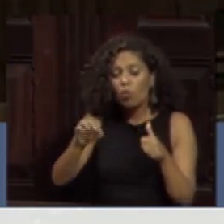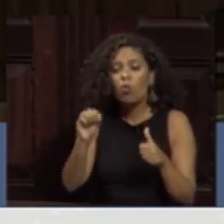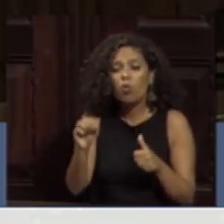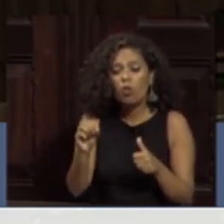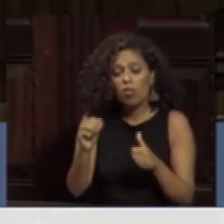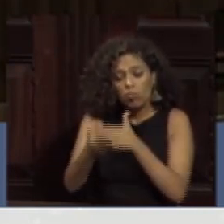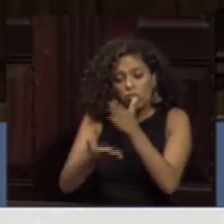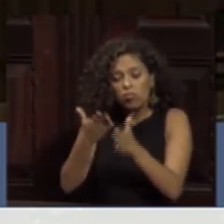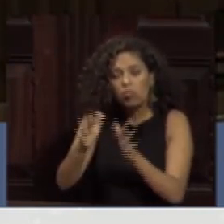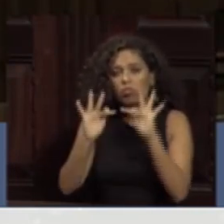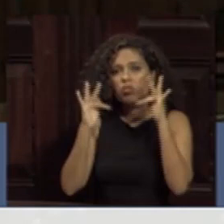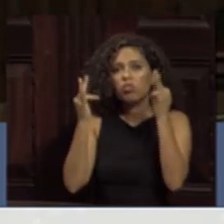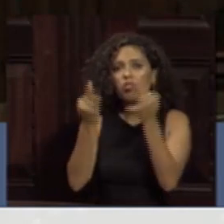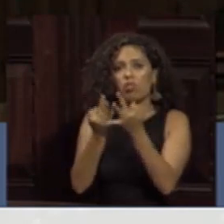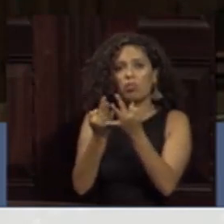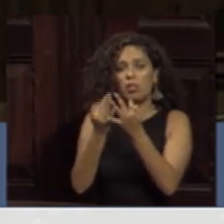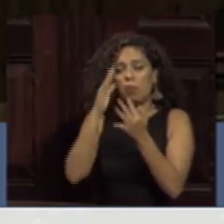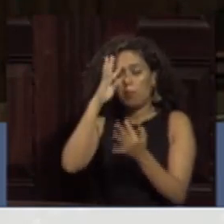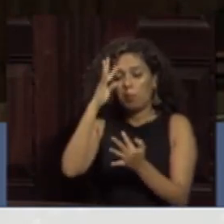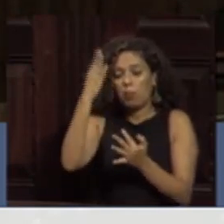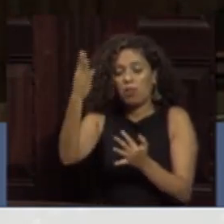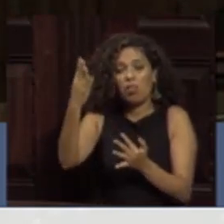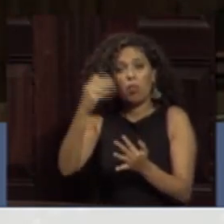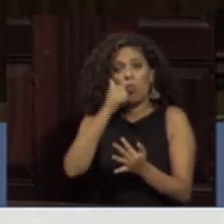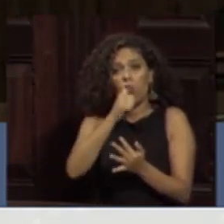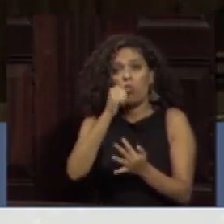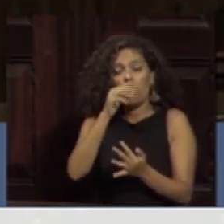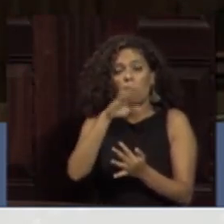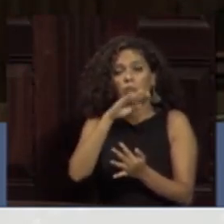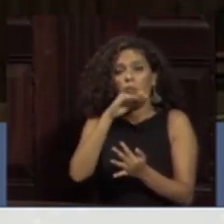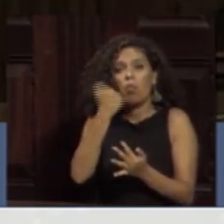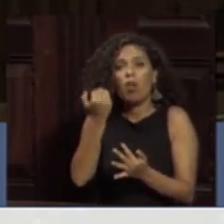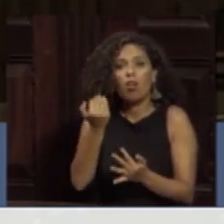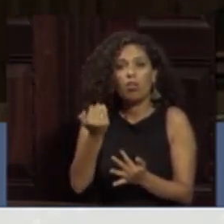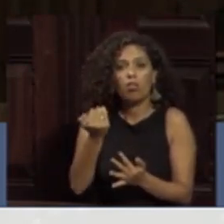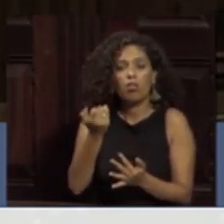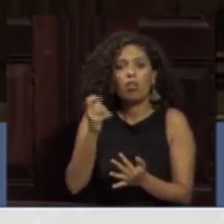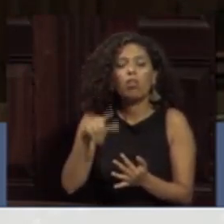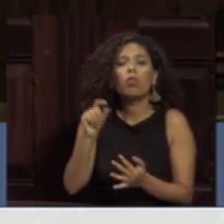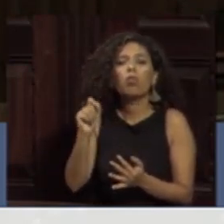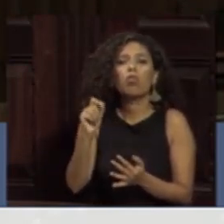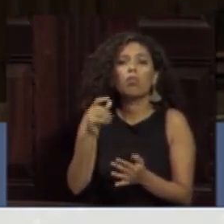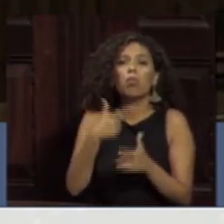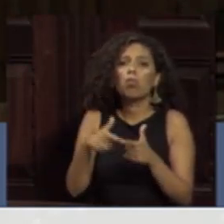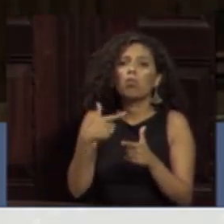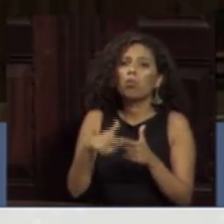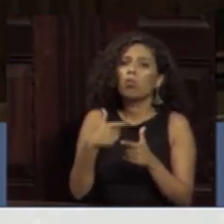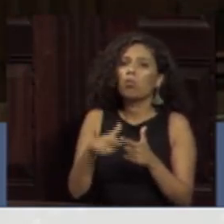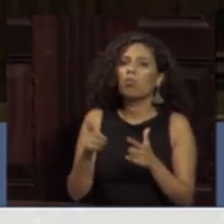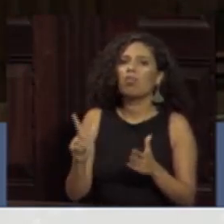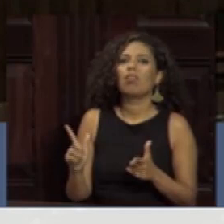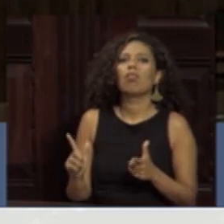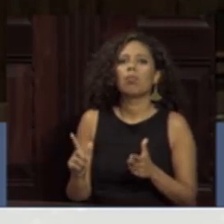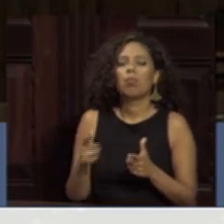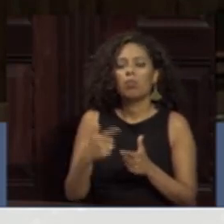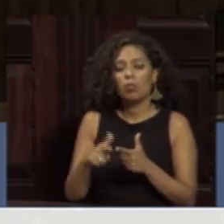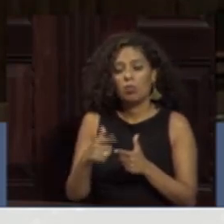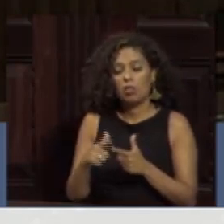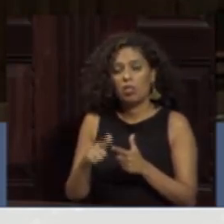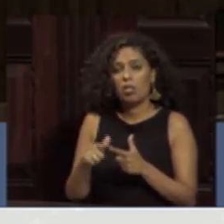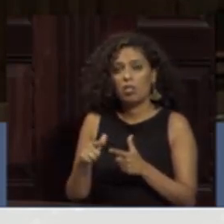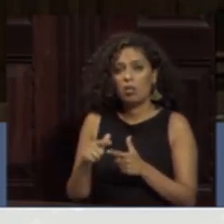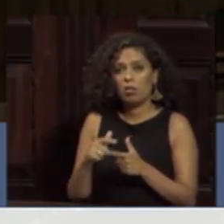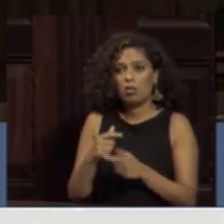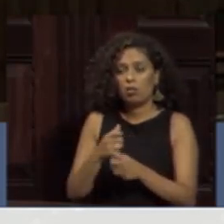família, perder essas vidas, além de ser um problema econômico significativo, é